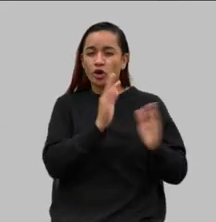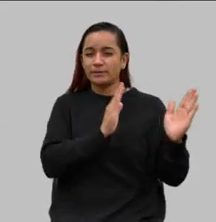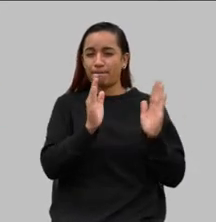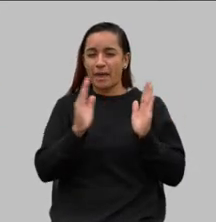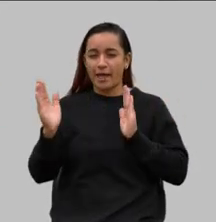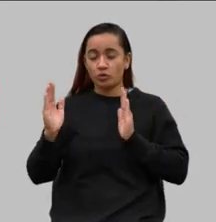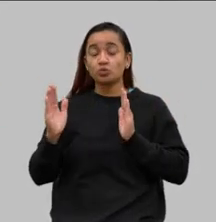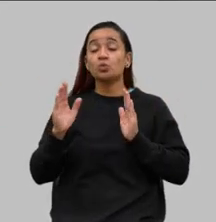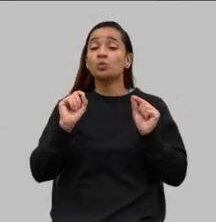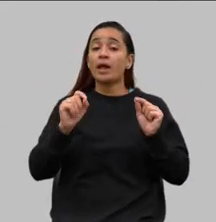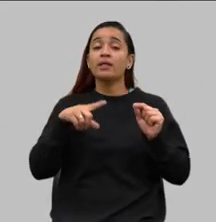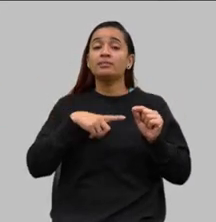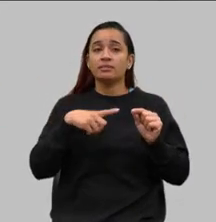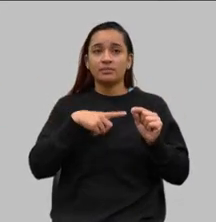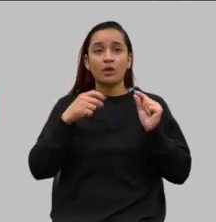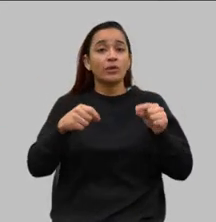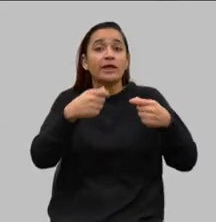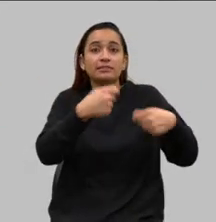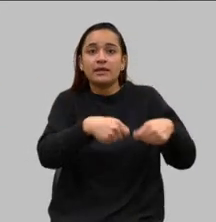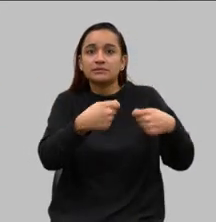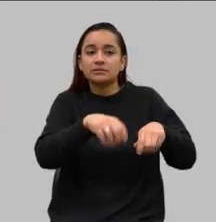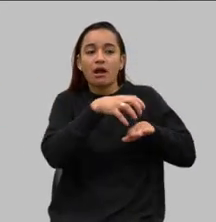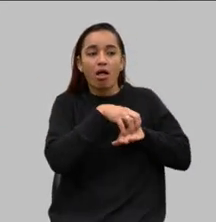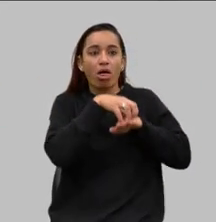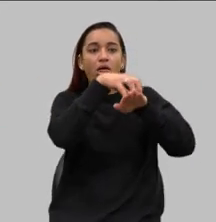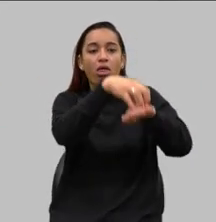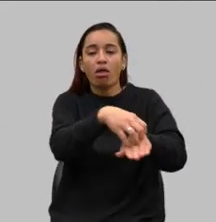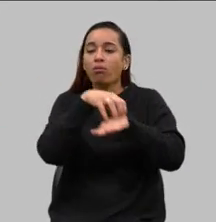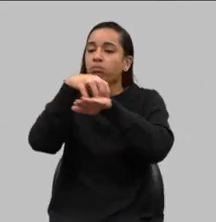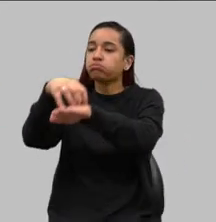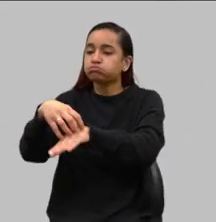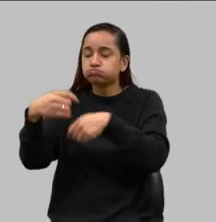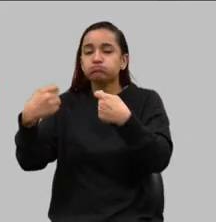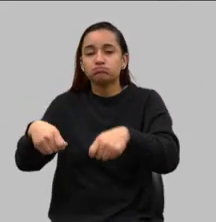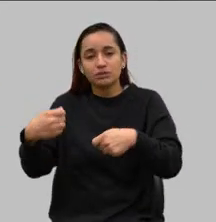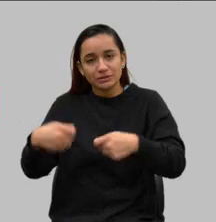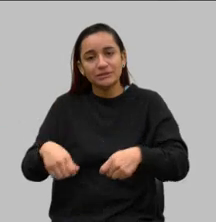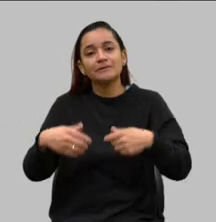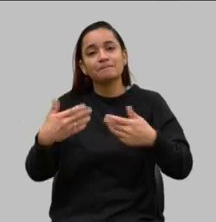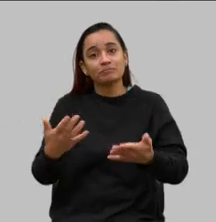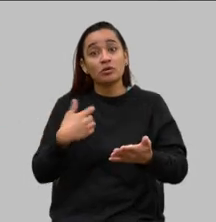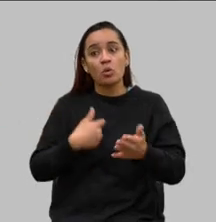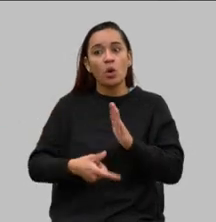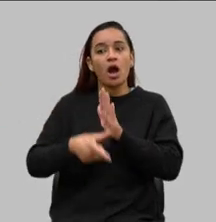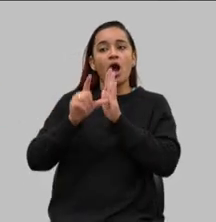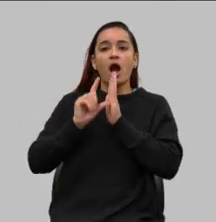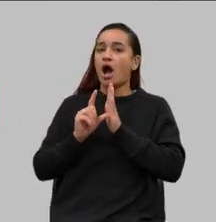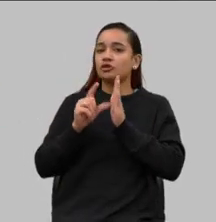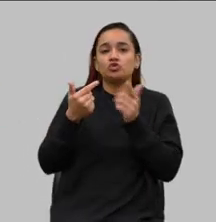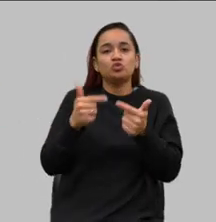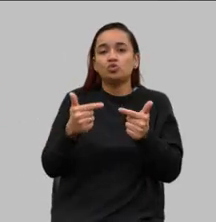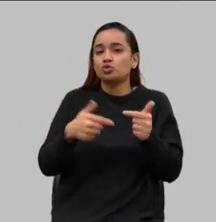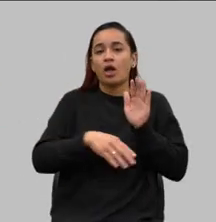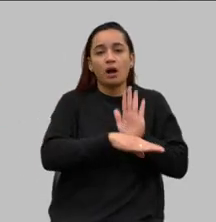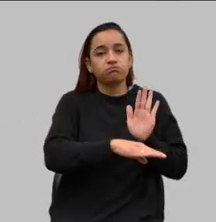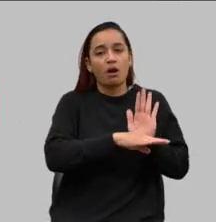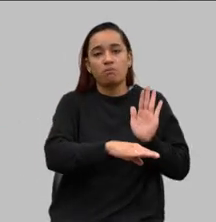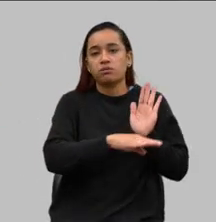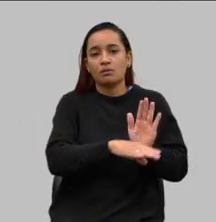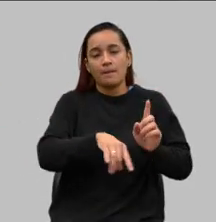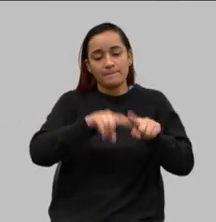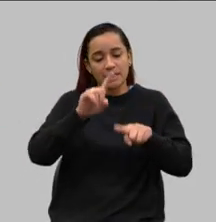equipes de Campo especialmente desde 2011 e sem nenhum atendimento anterior né a essa demanda dos nossos